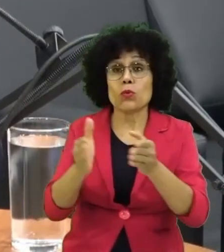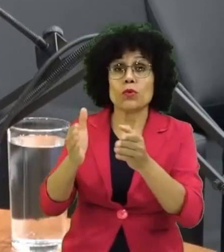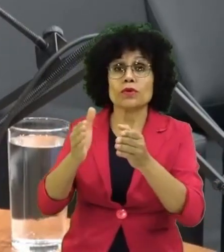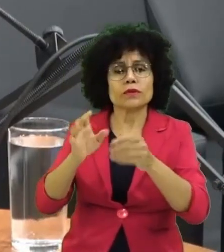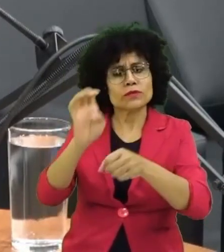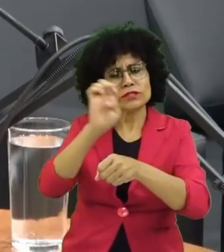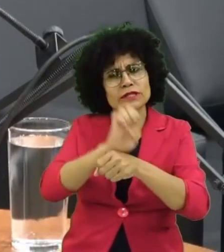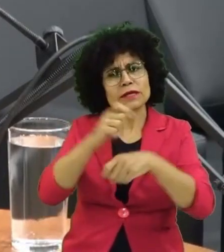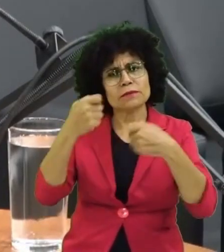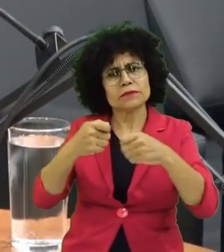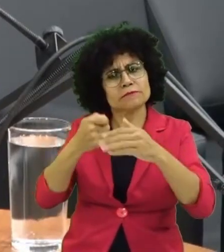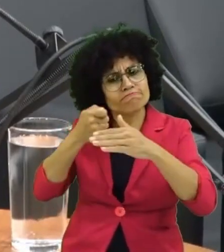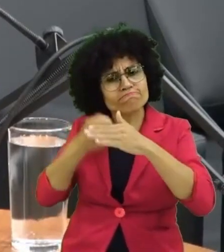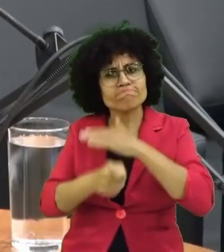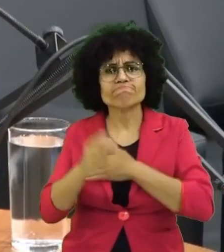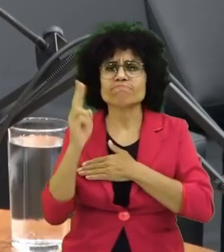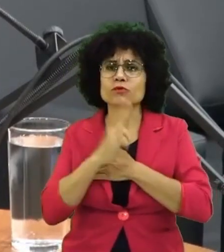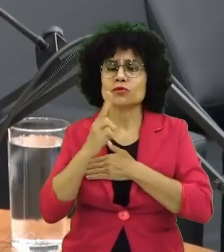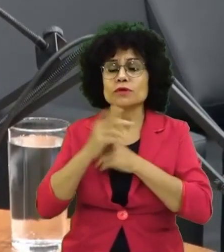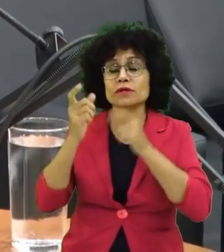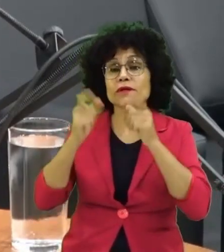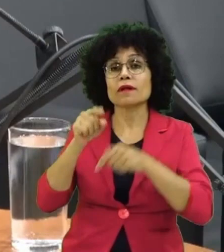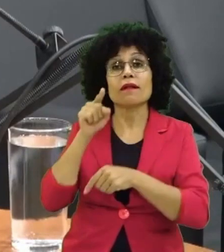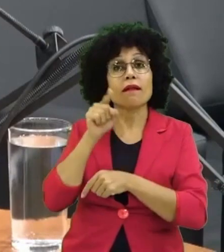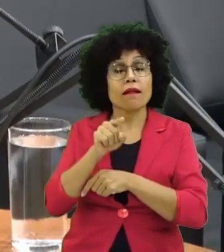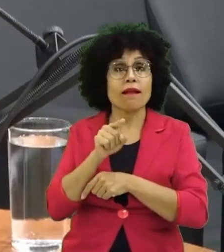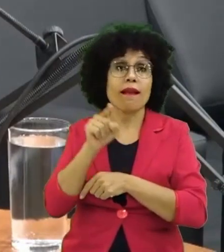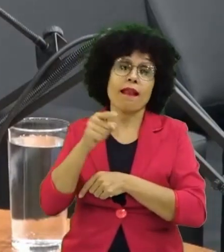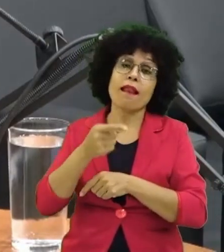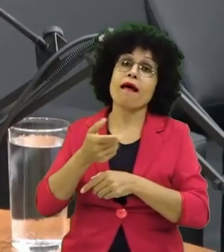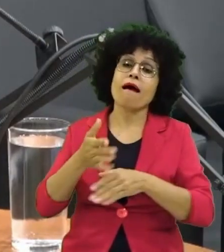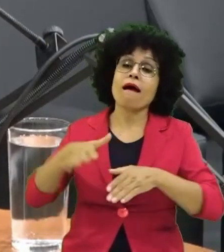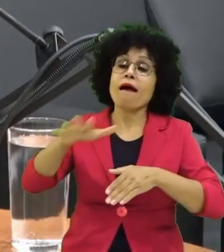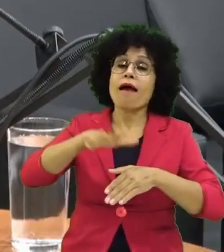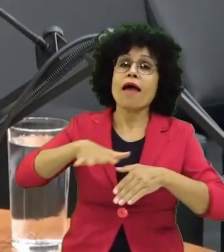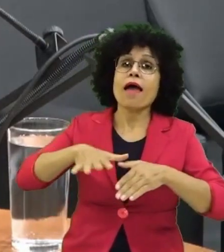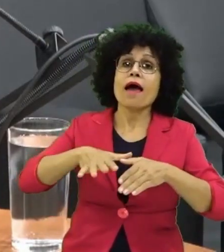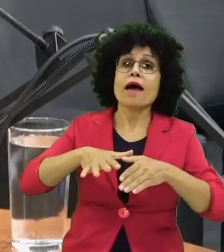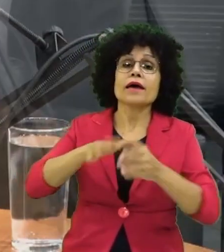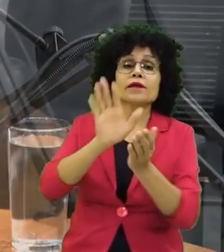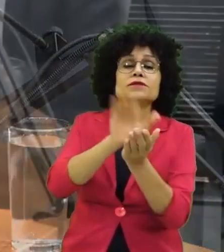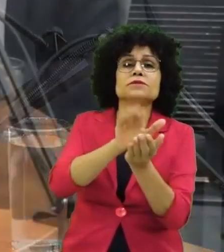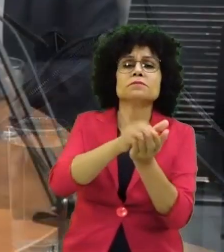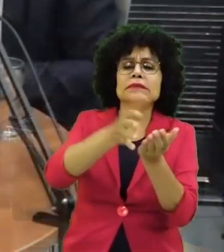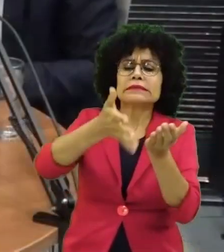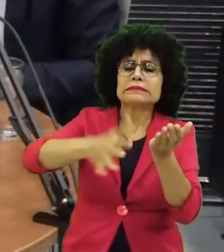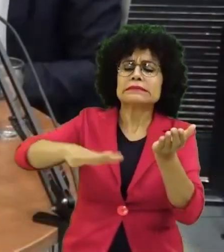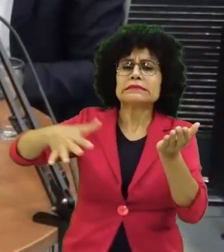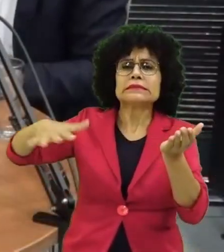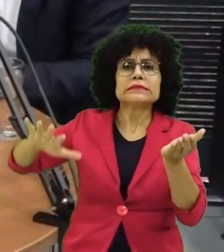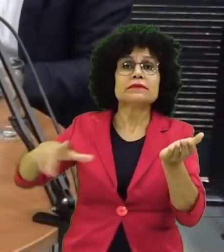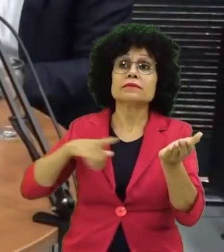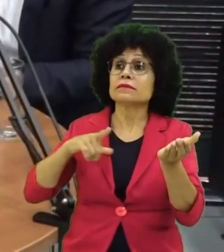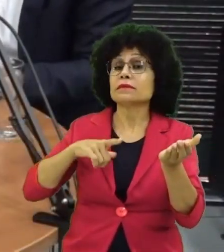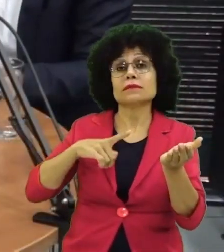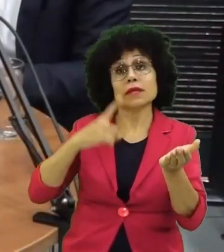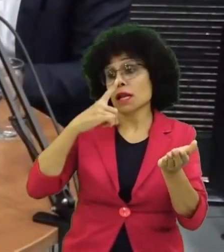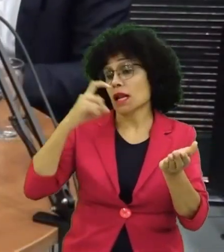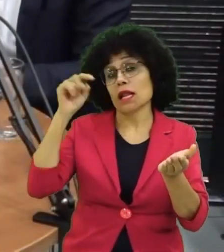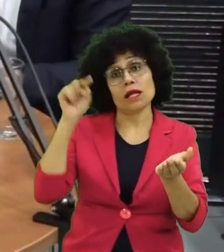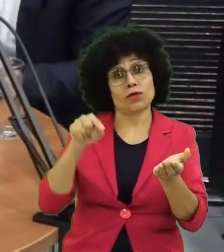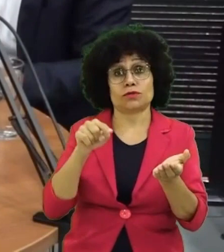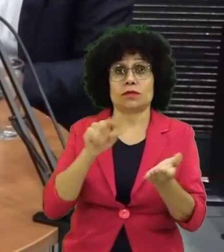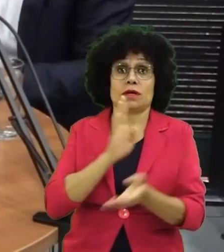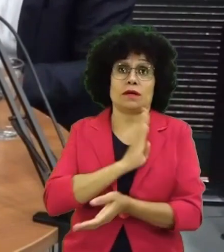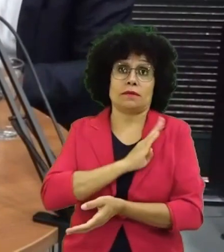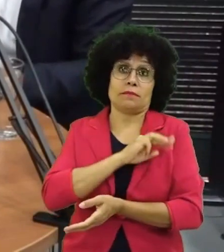fazer investimentos emergenciais naquela localidade. E lá é Pantanal. Nós temos um lixão no meio do Pantanal, em Barão de Melgaço.